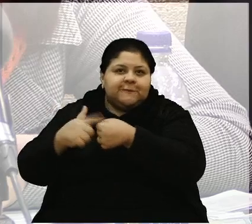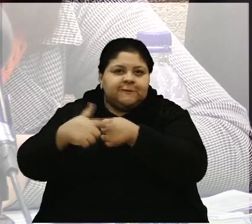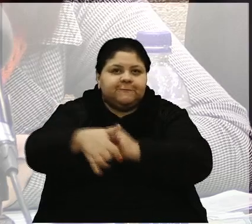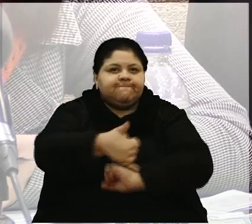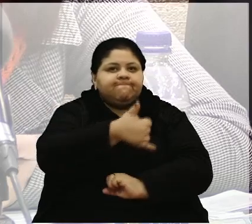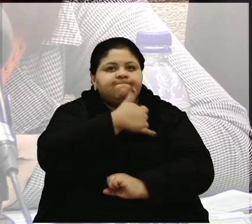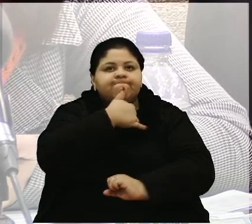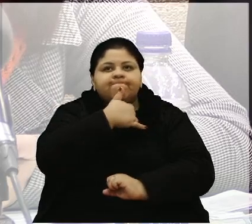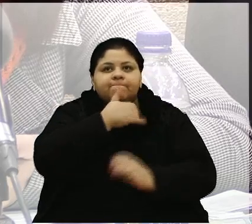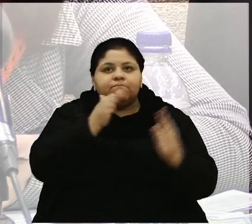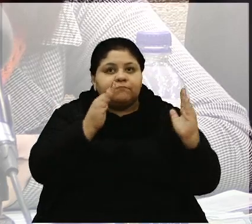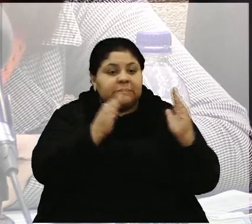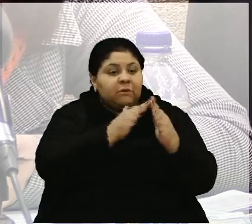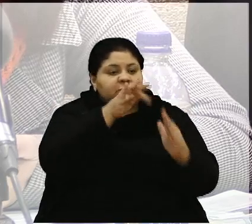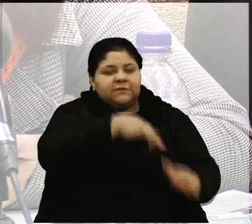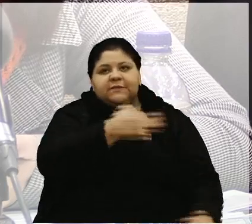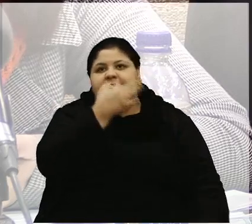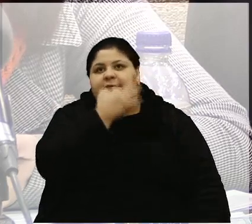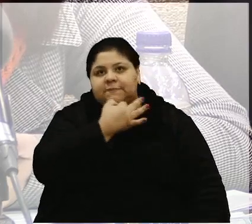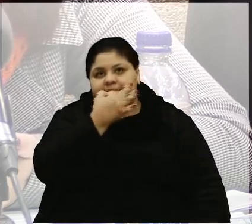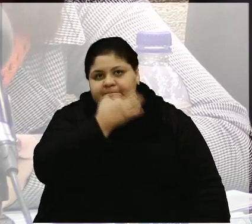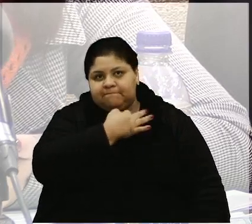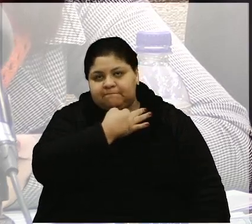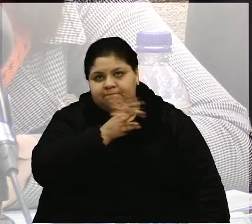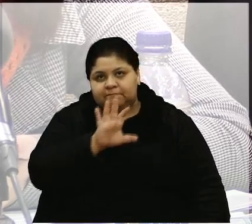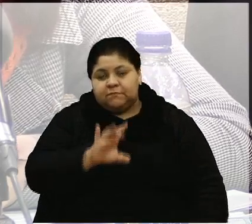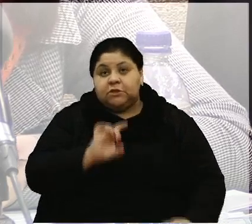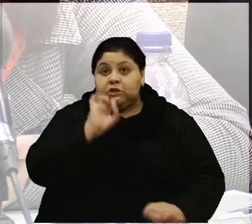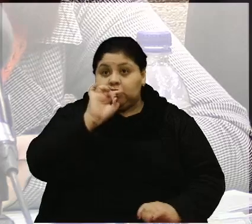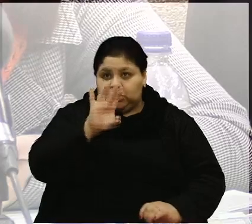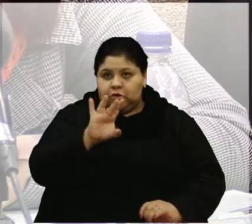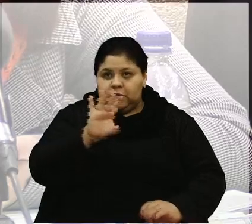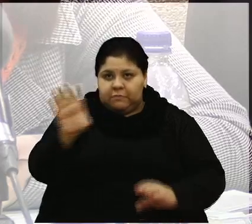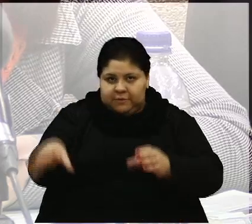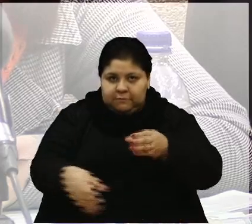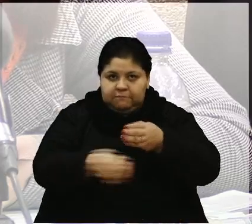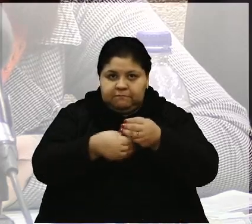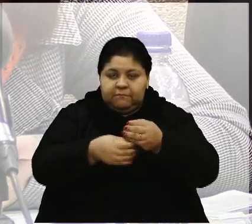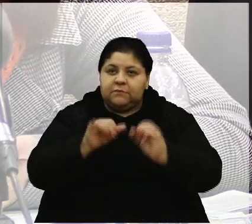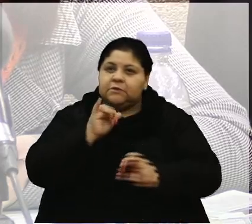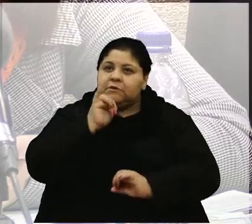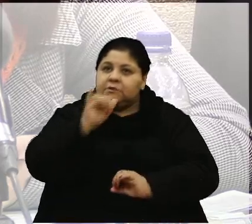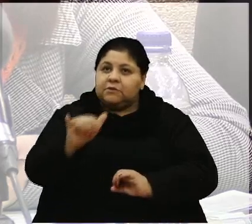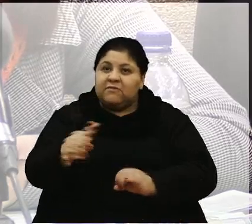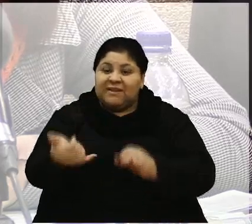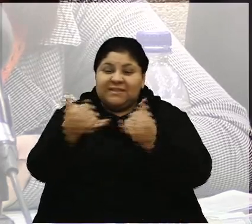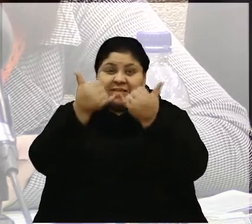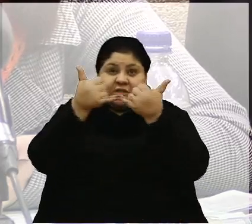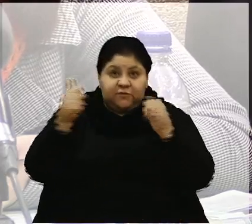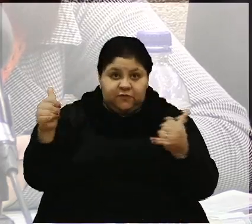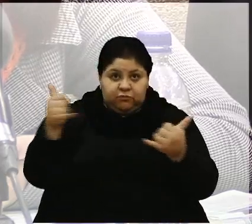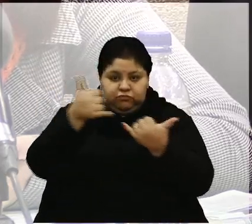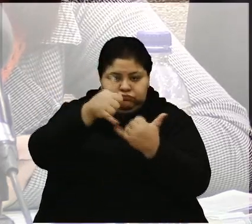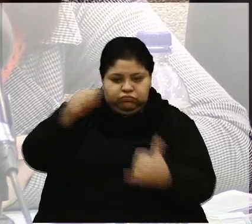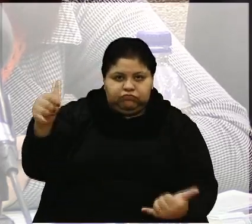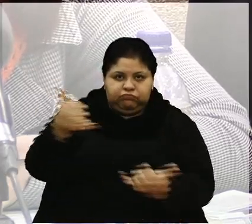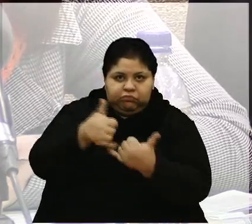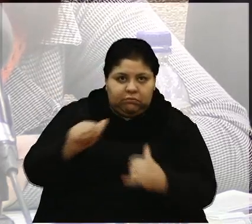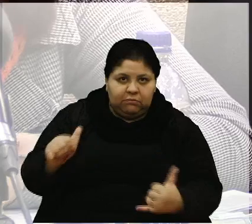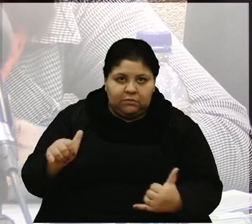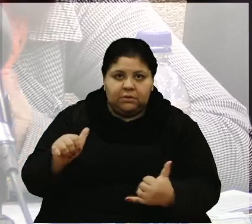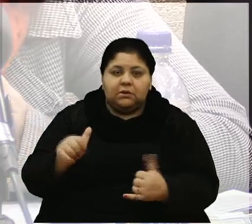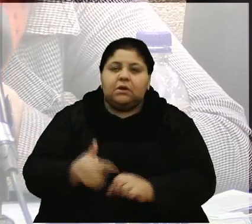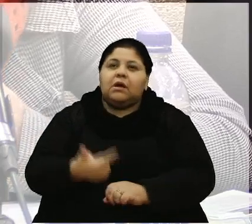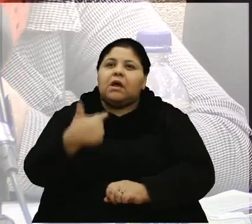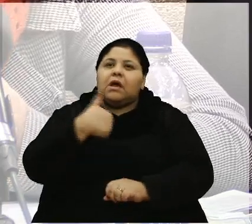dizer que moramos em Caxias do Sul. Só para contribuir, falando desses fios, eu estive